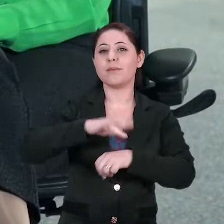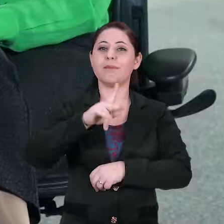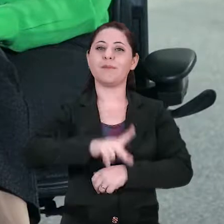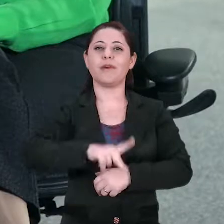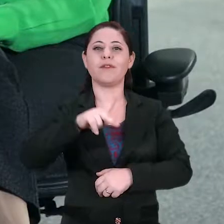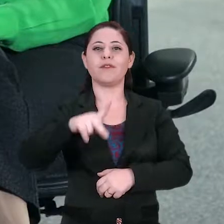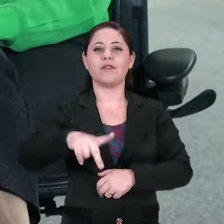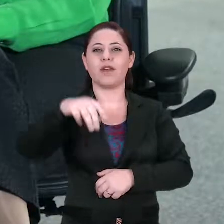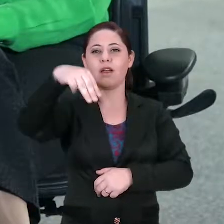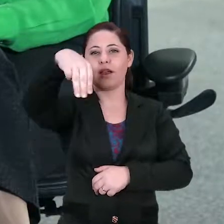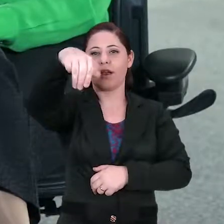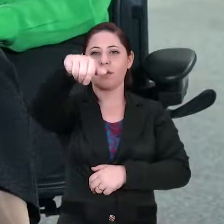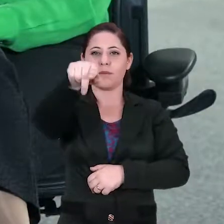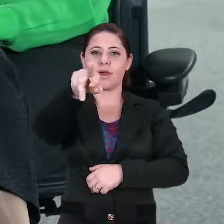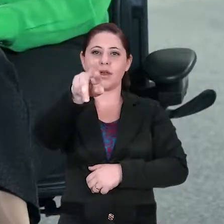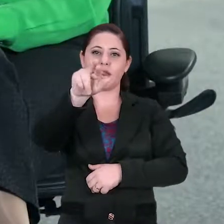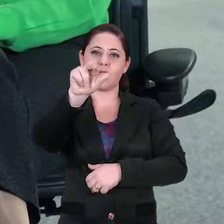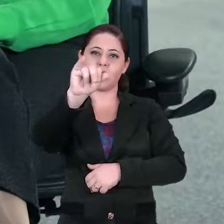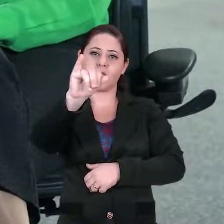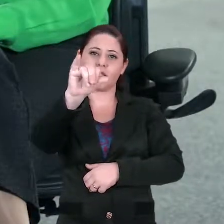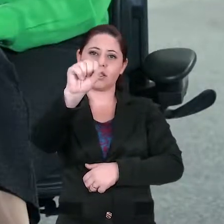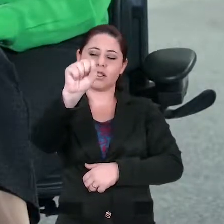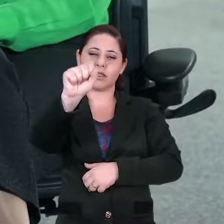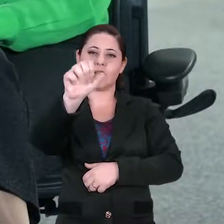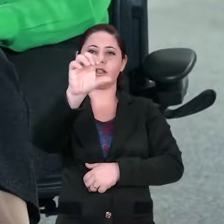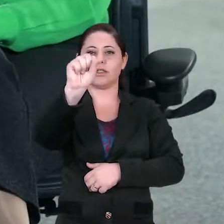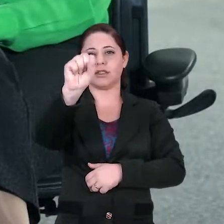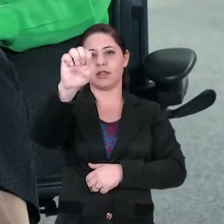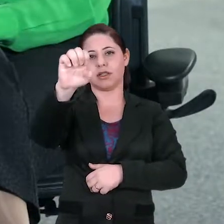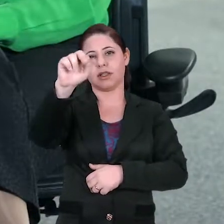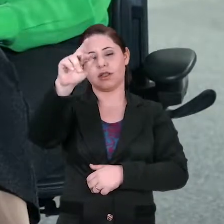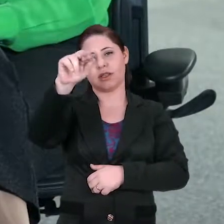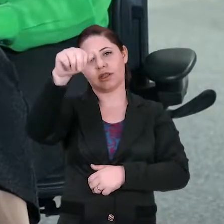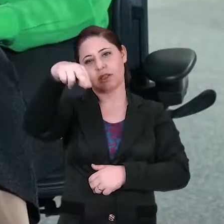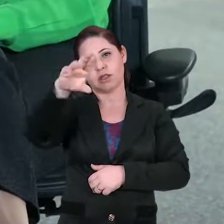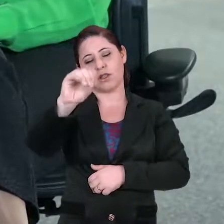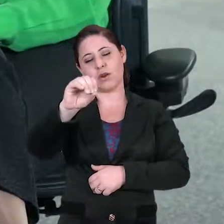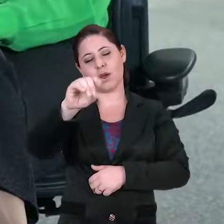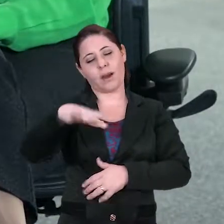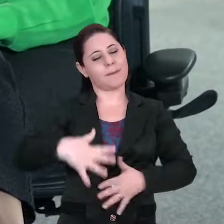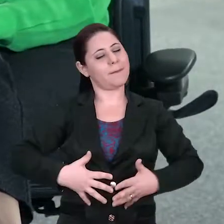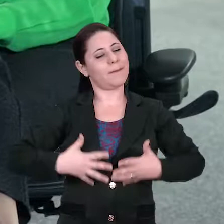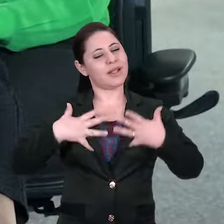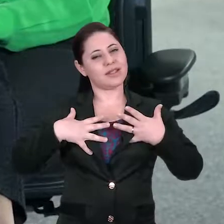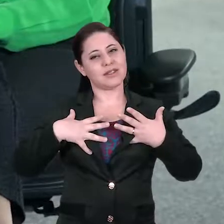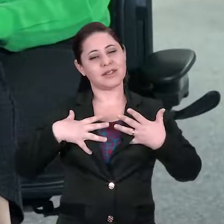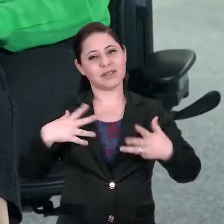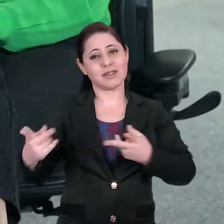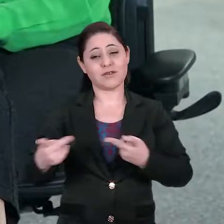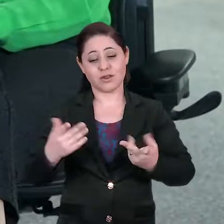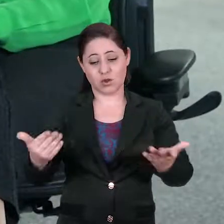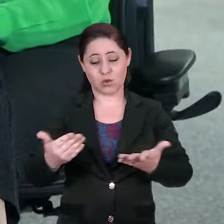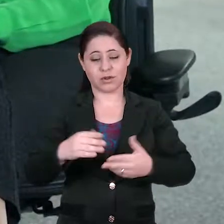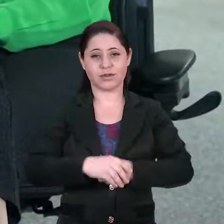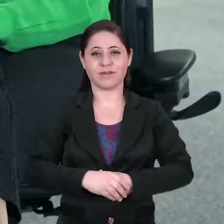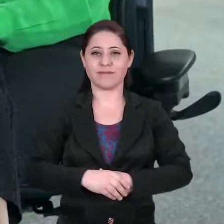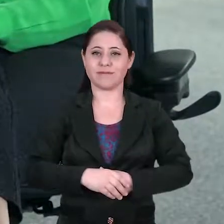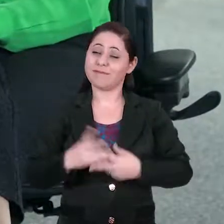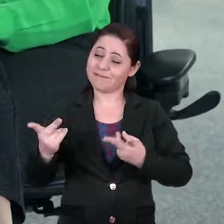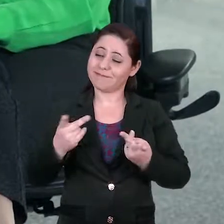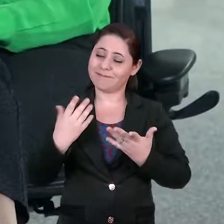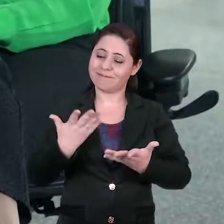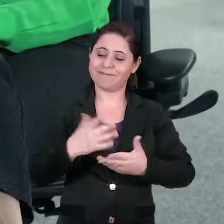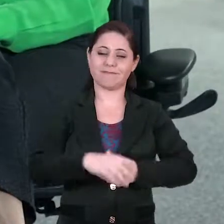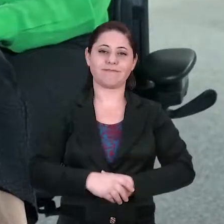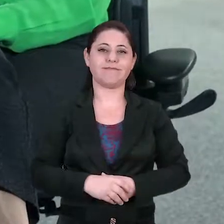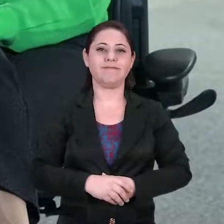mais conhecida, professora Marisa Serrano. Professora Marisa Serrano, tudo bem? Boa tarde, Benhur. É um prazer enorme estar aqui com vocês.